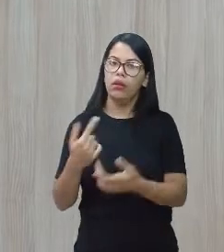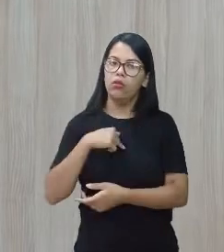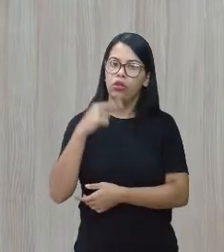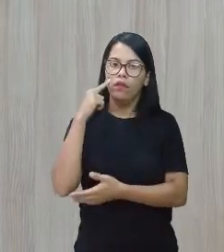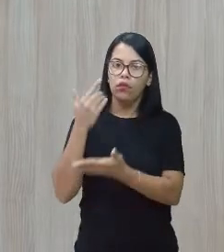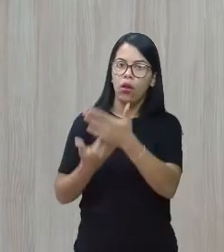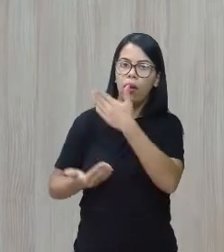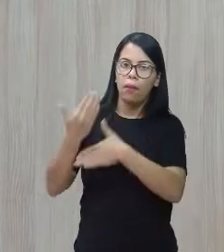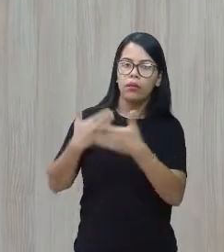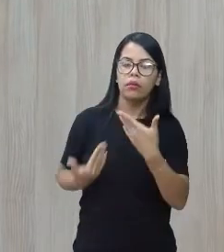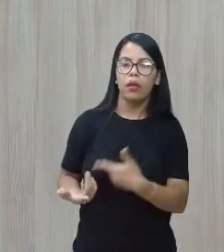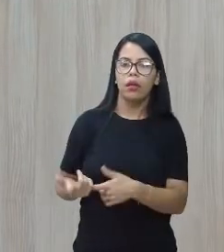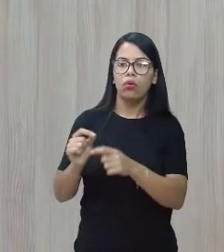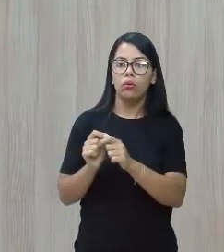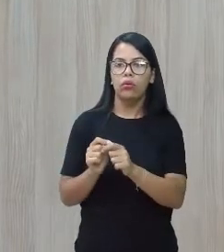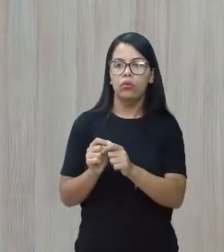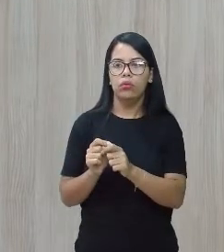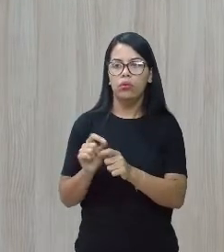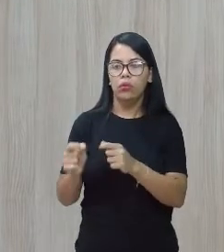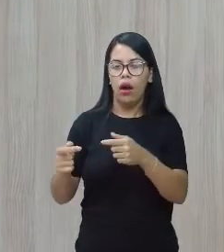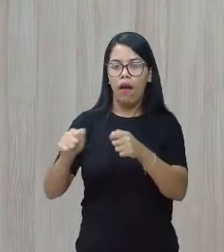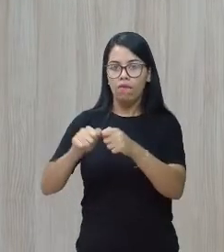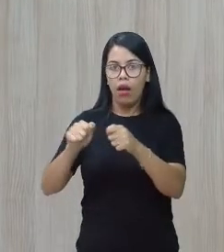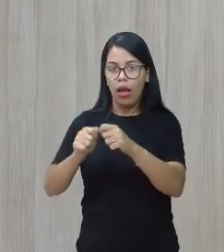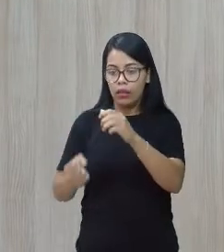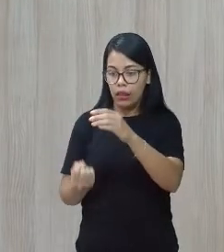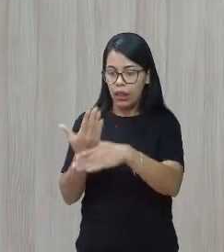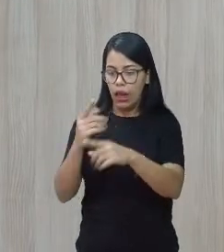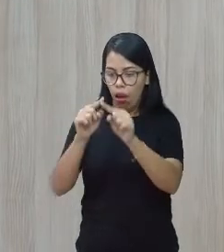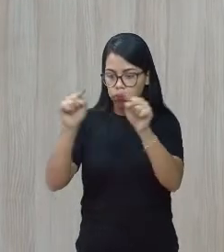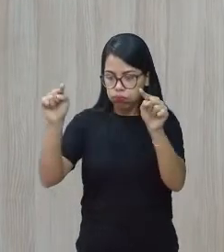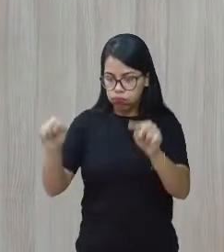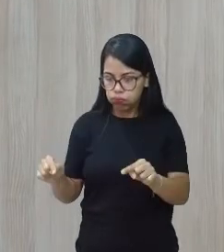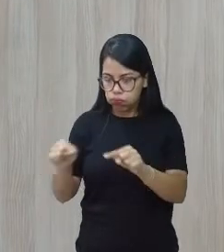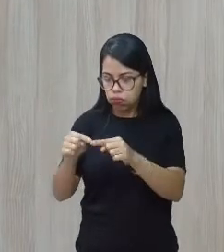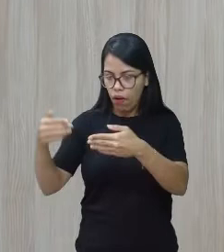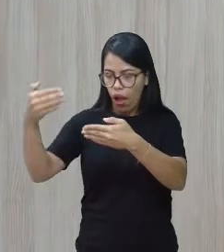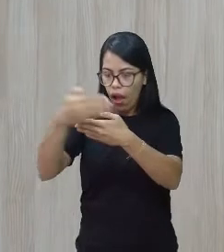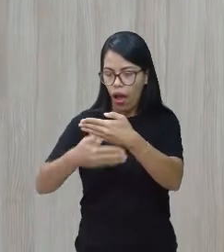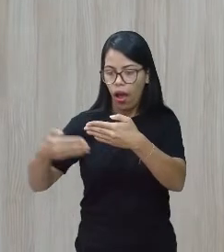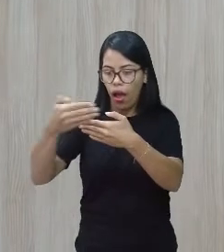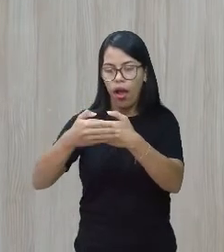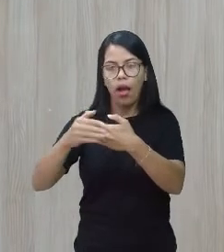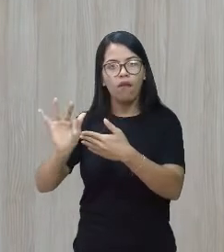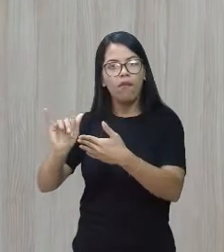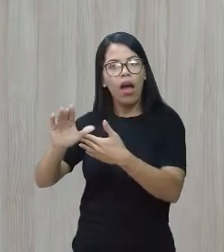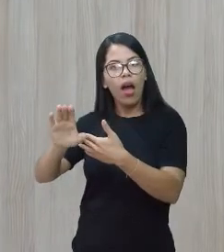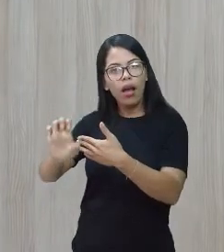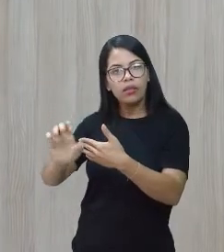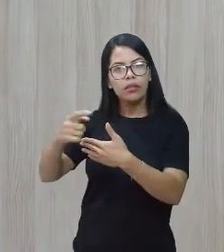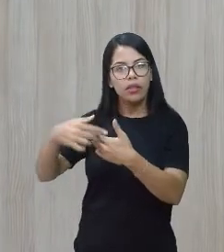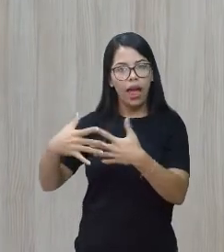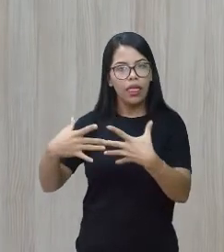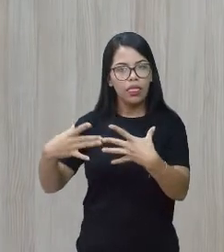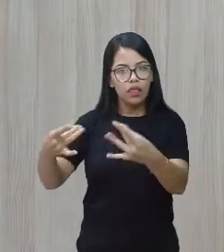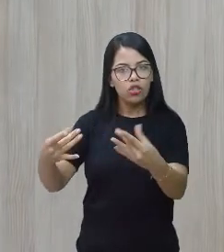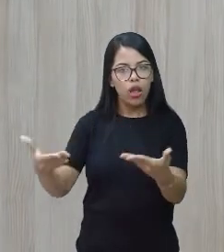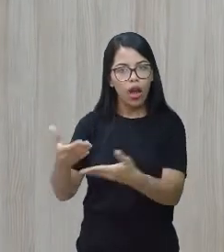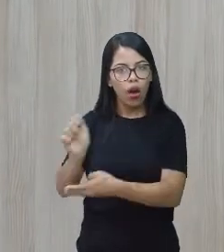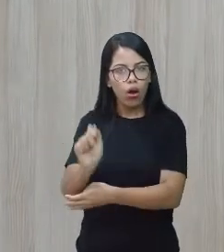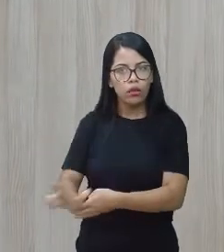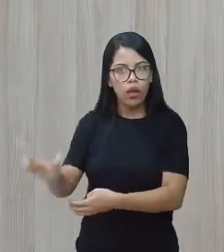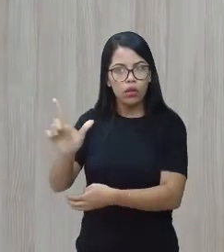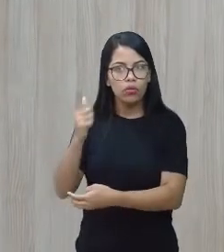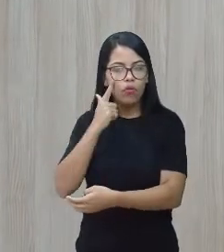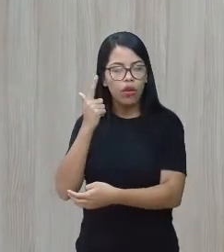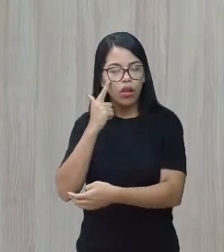dessas arestas, elas formam faces, certo? Como eu destaquei aqui de azul, que você está vendo aí na sua tela, tá bom? Então, eu tenho